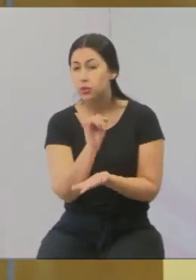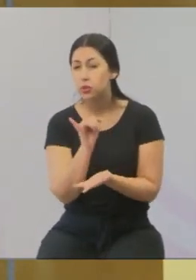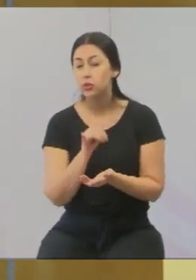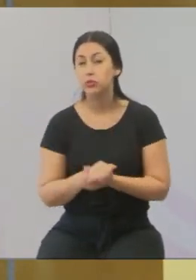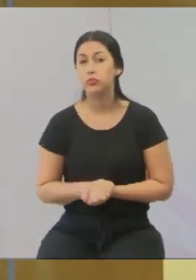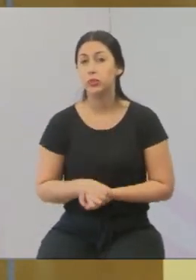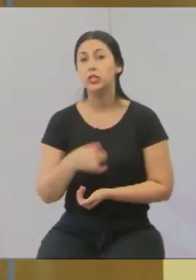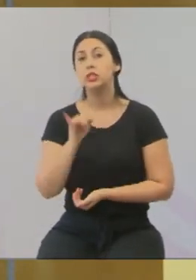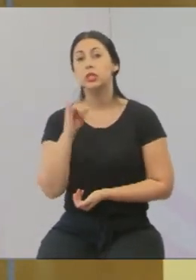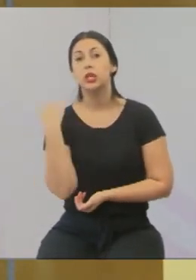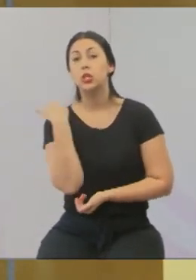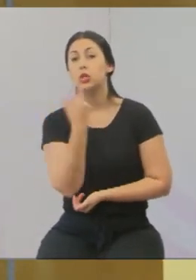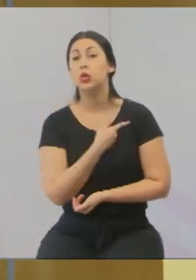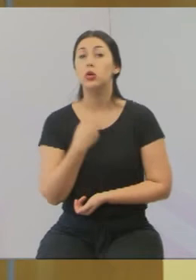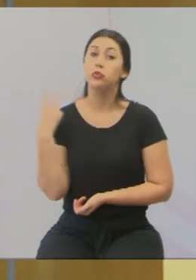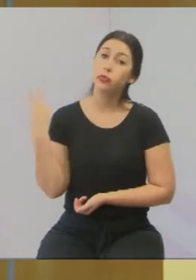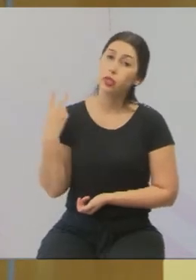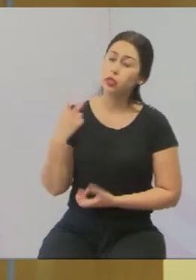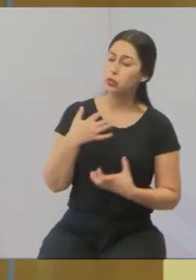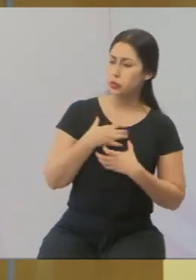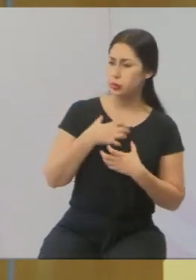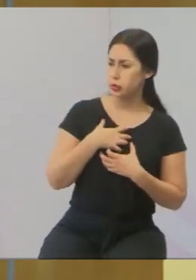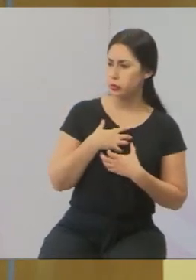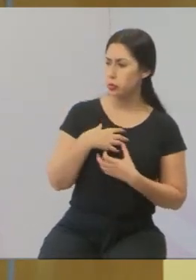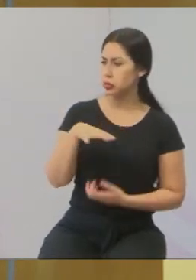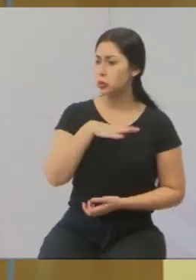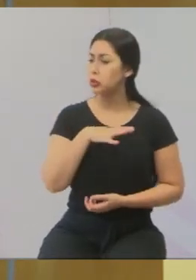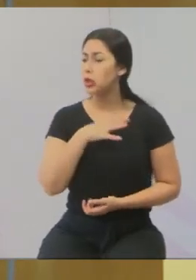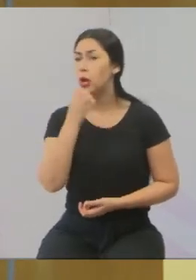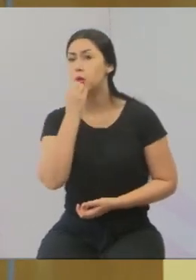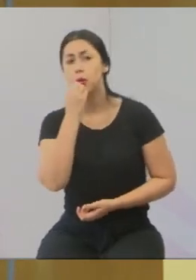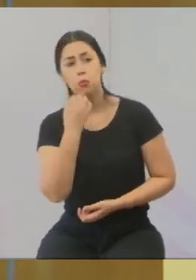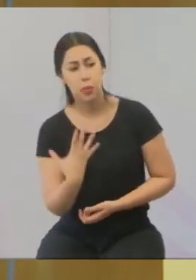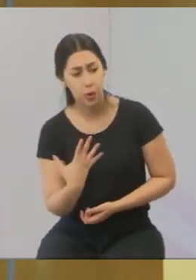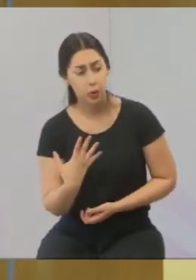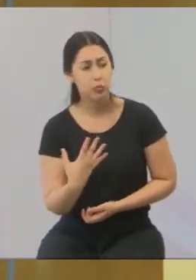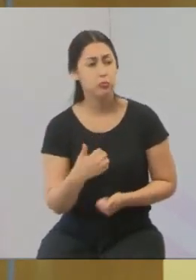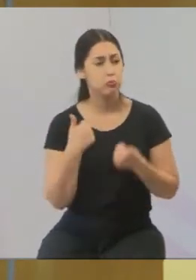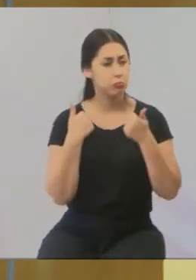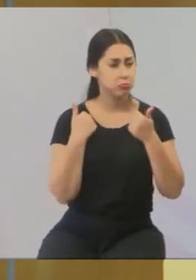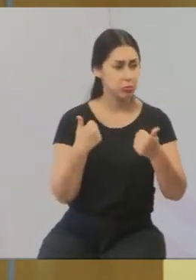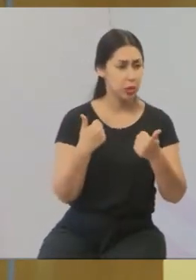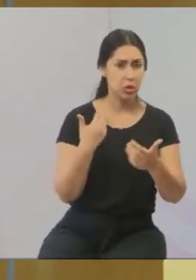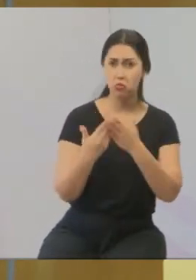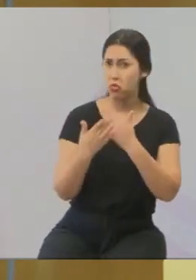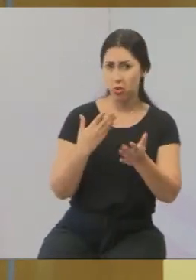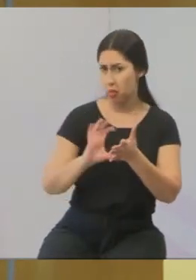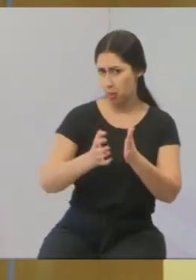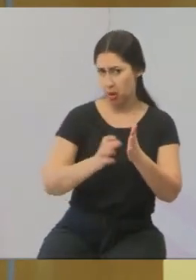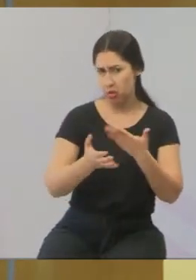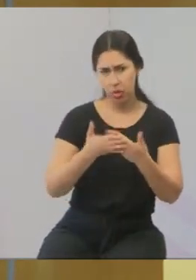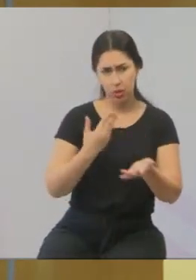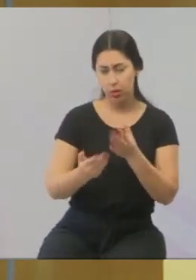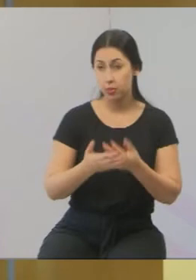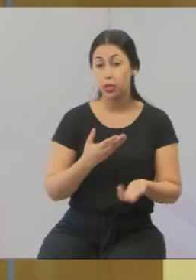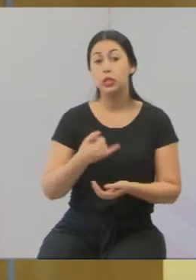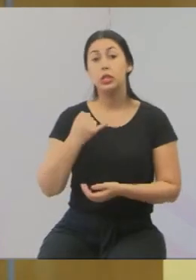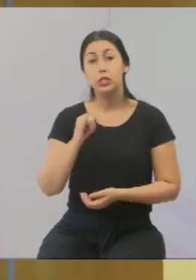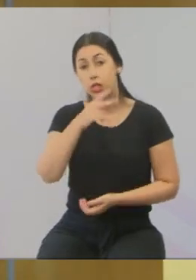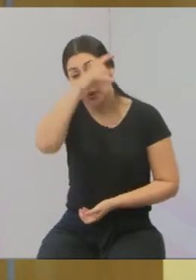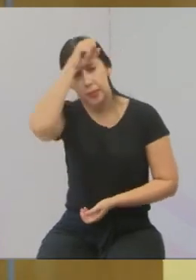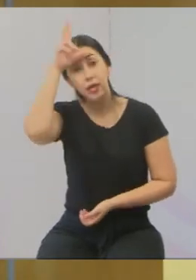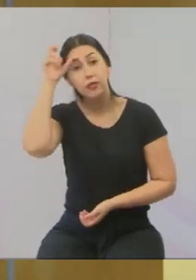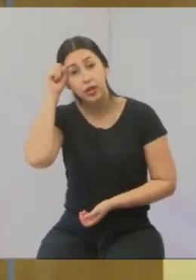nós tivermos o sentimento que a cidade está bem e que o prefeito, não me interessa de onde seja, de que partido seja, se ele está fazendo, está se